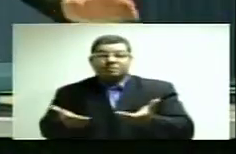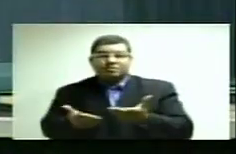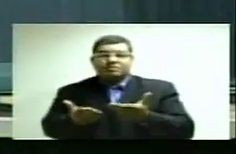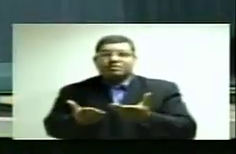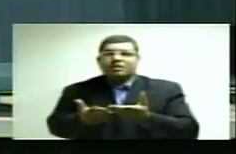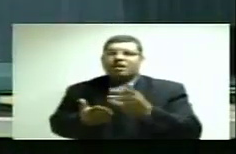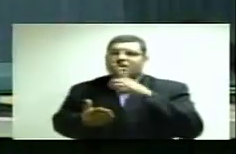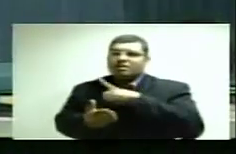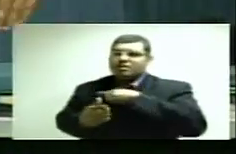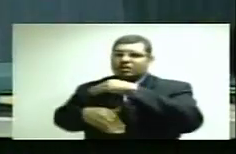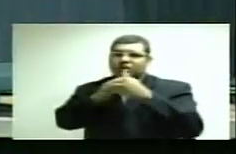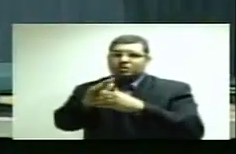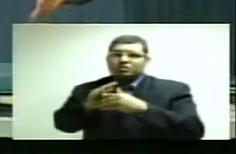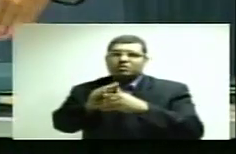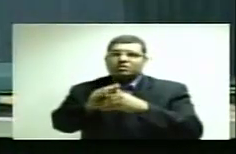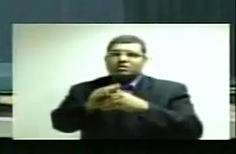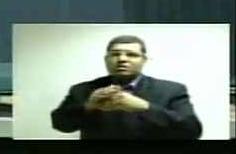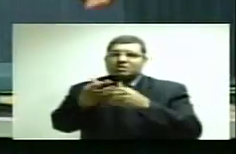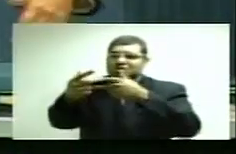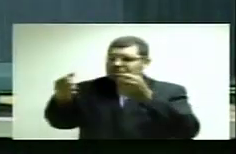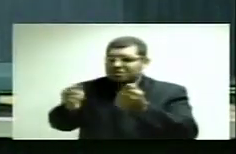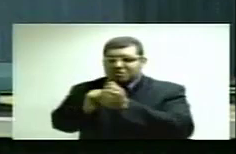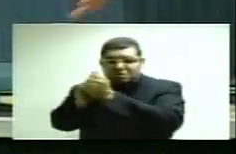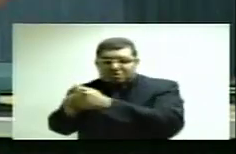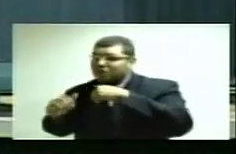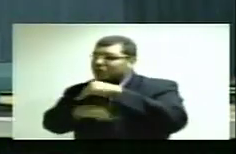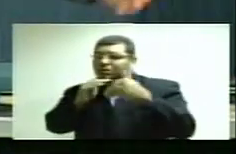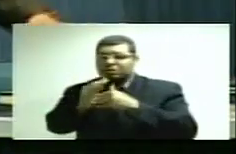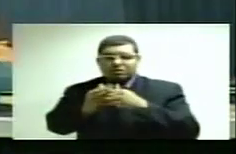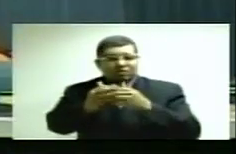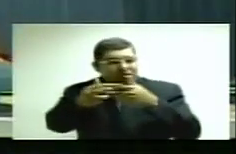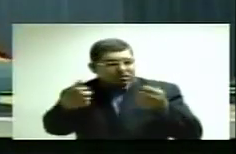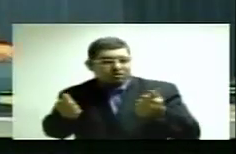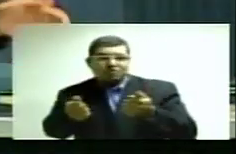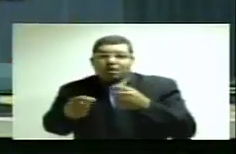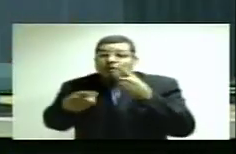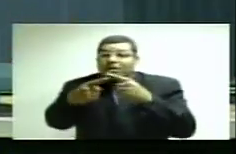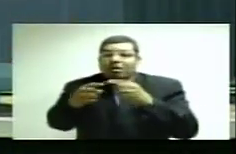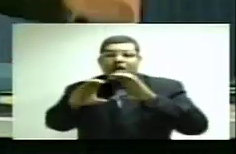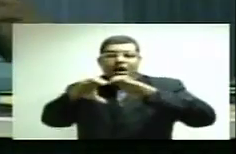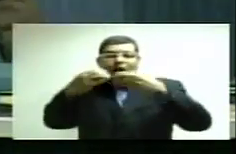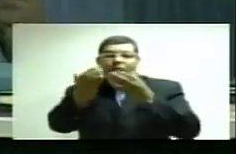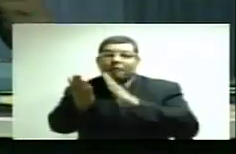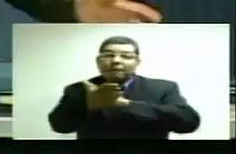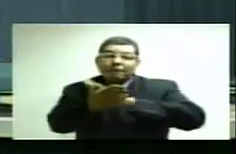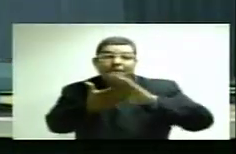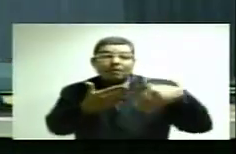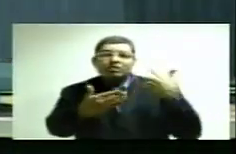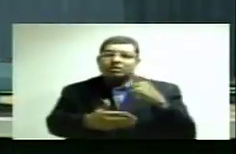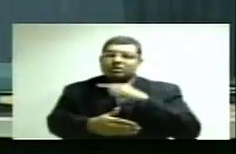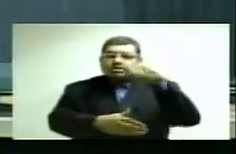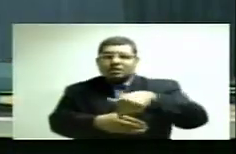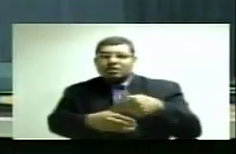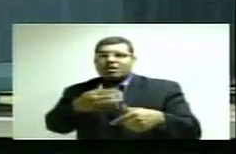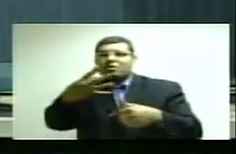E aí vai todo mundo nessa onda. Todo mundo nessa onda. Aí a Copa passa, nós temos